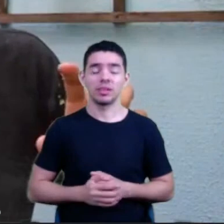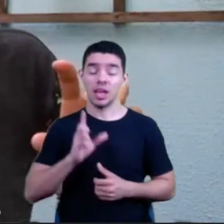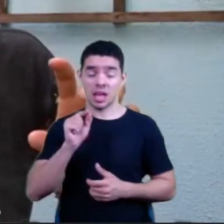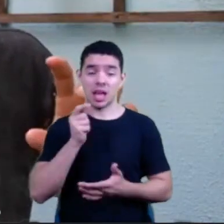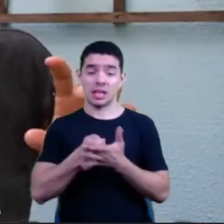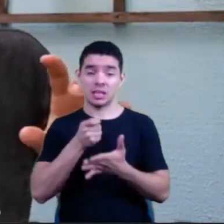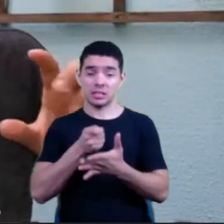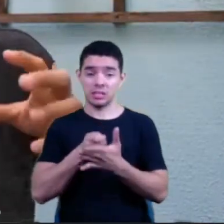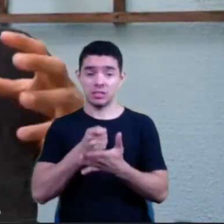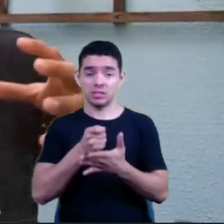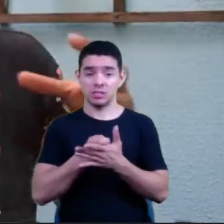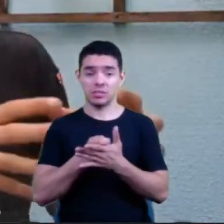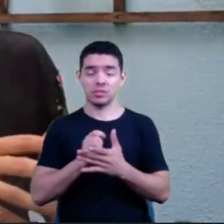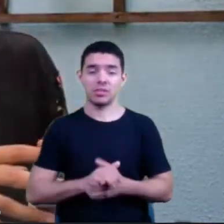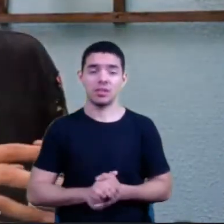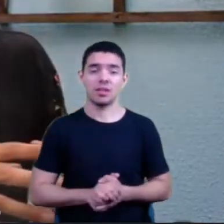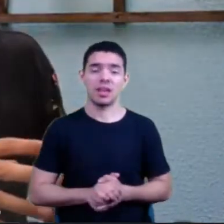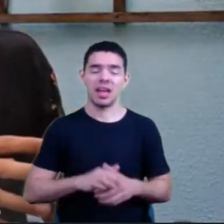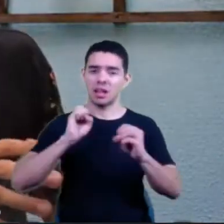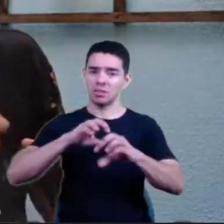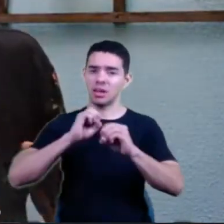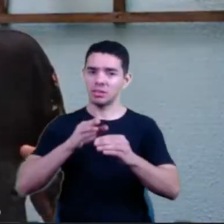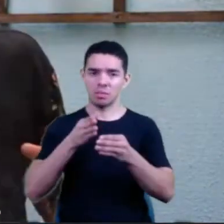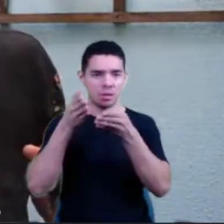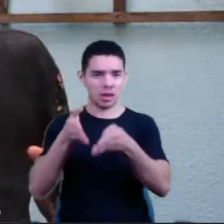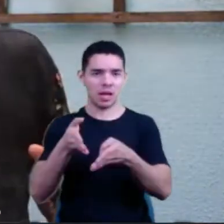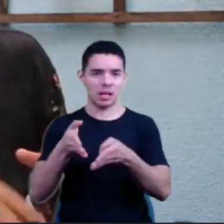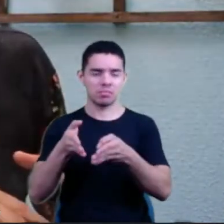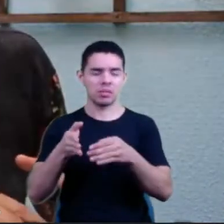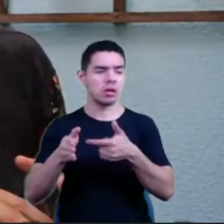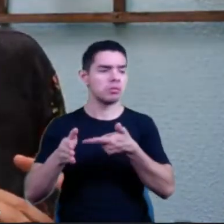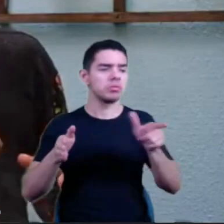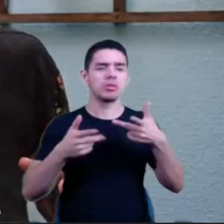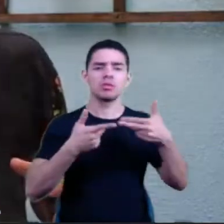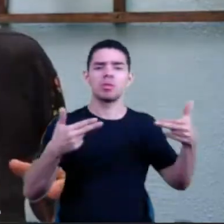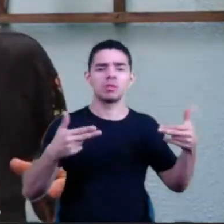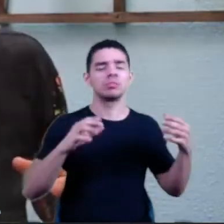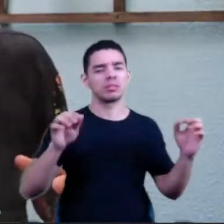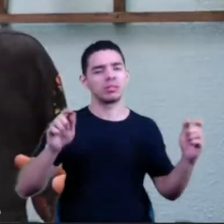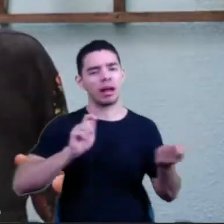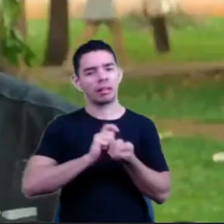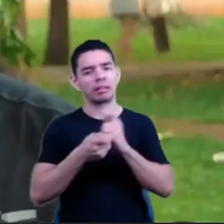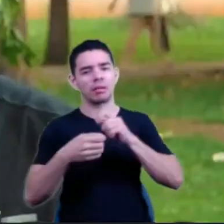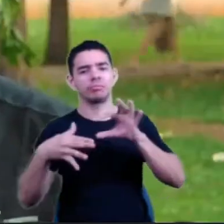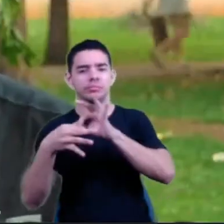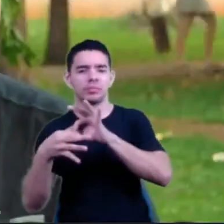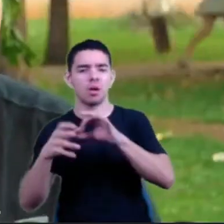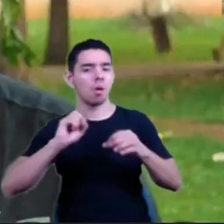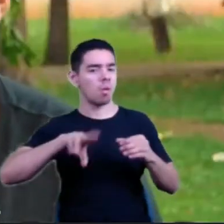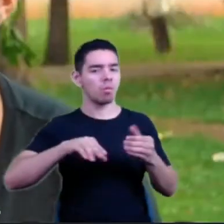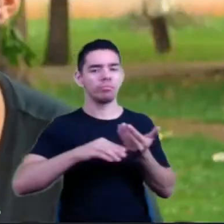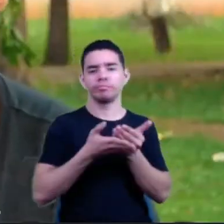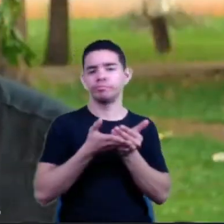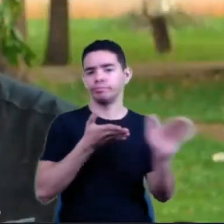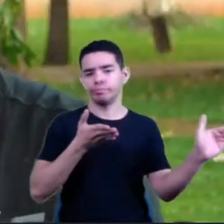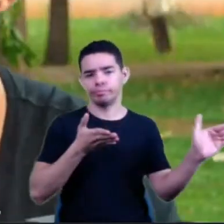existe. O que existe é a educação apenas para essa parte. E o resto tem que se encaixar, ou fica fora. A partir do momento que você